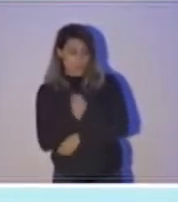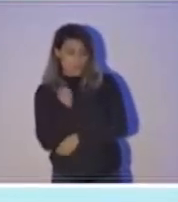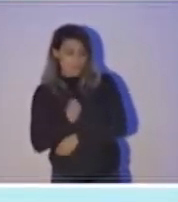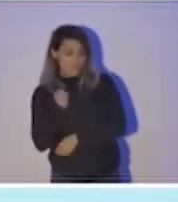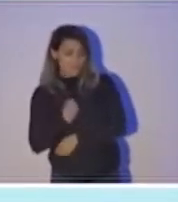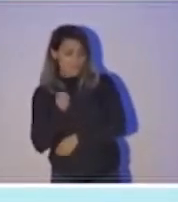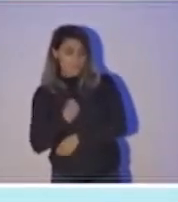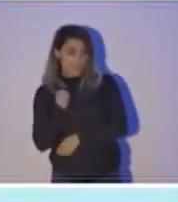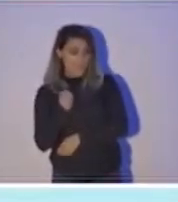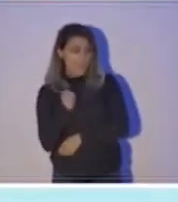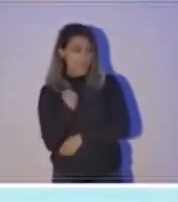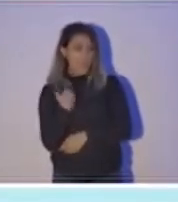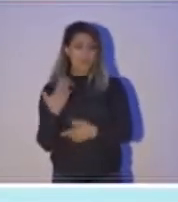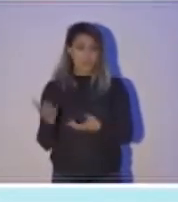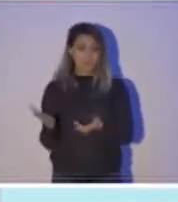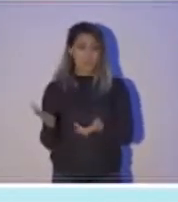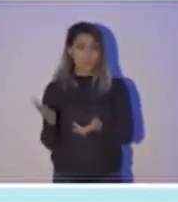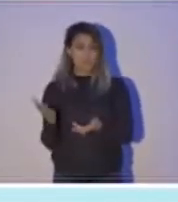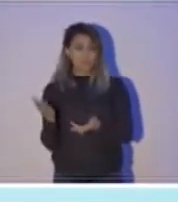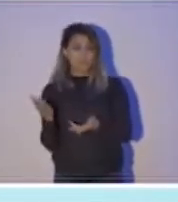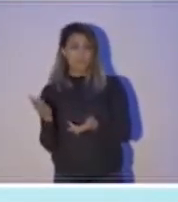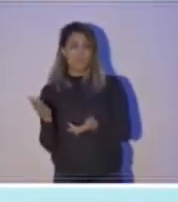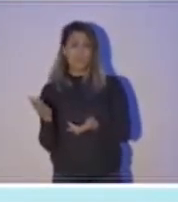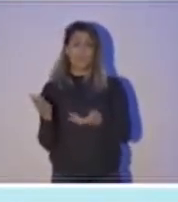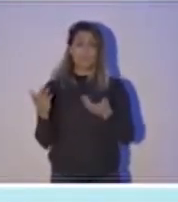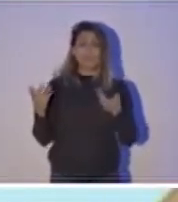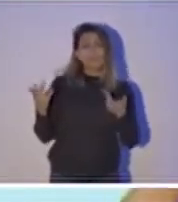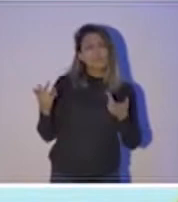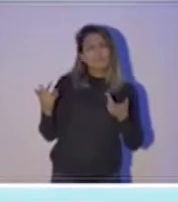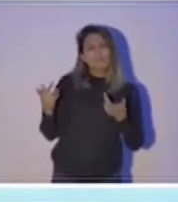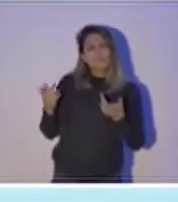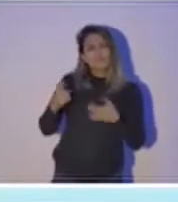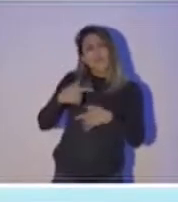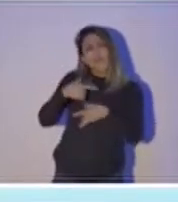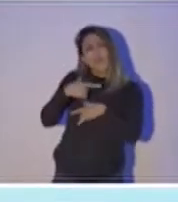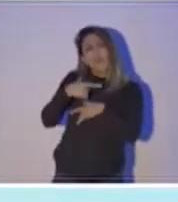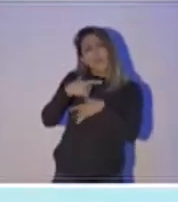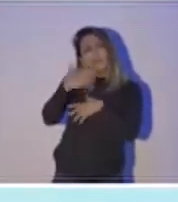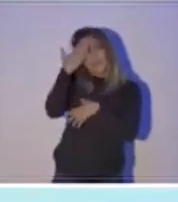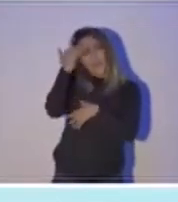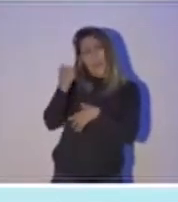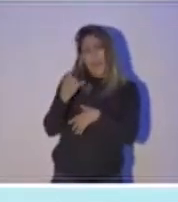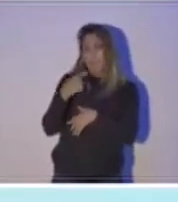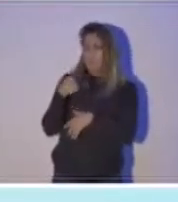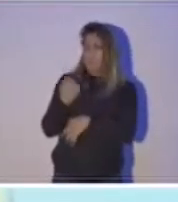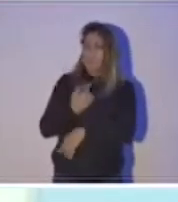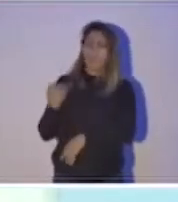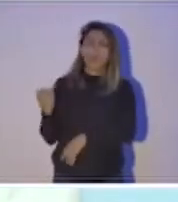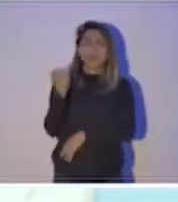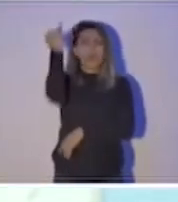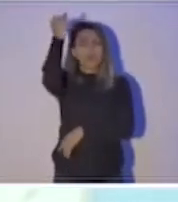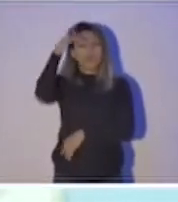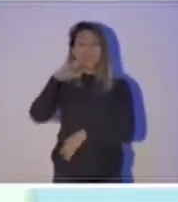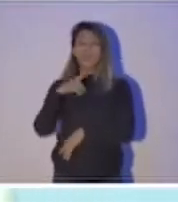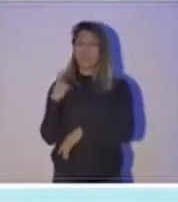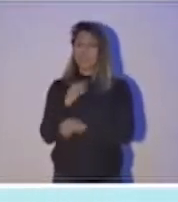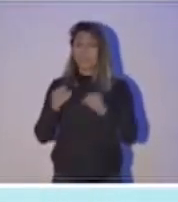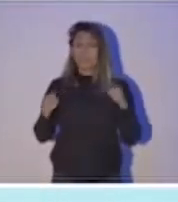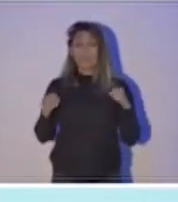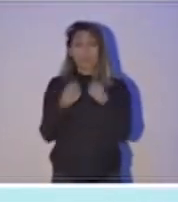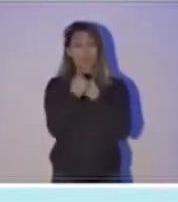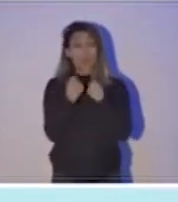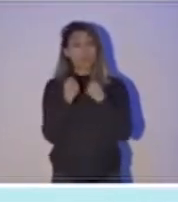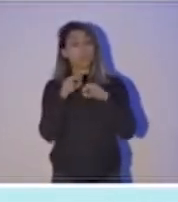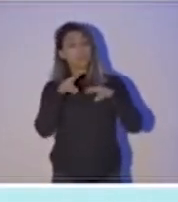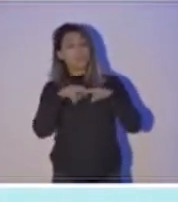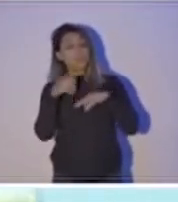gostar mais da escola, como vai gostar de matérias que a gente não dava importância, a gente vai passar a gostar mais ainda, justamente por causa